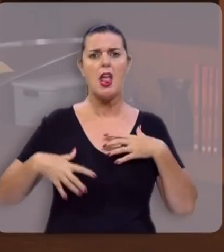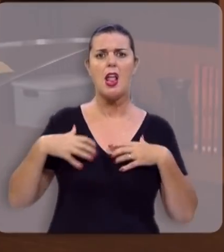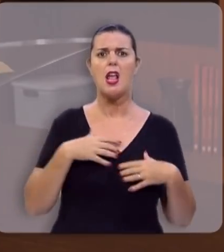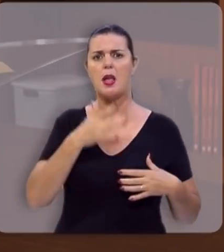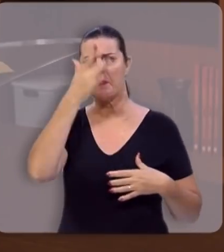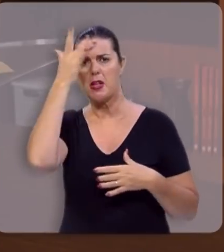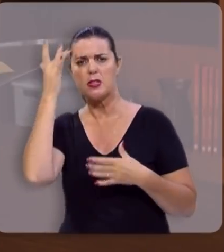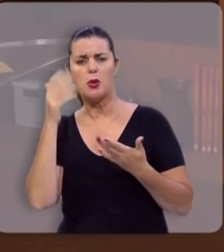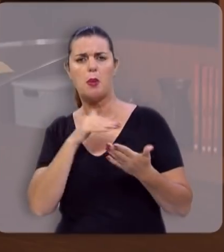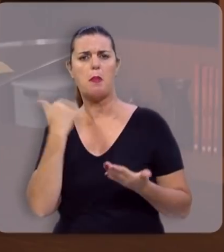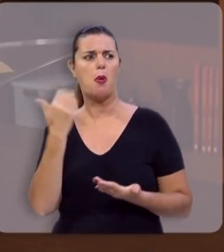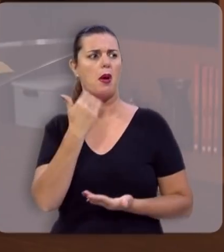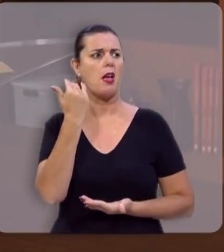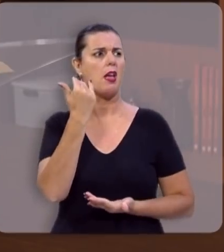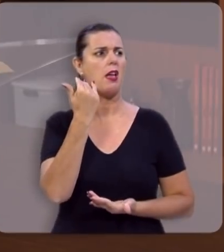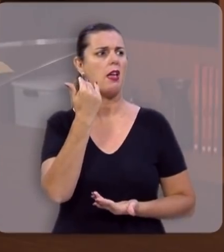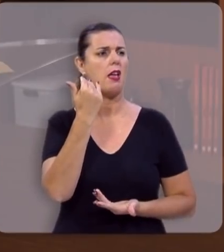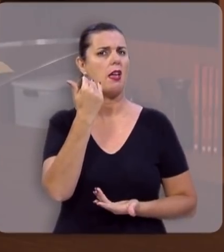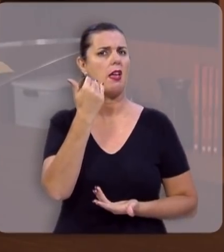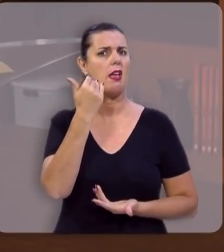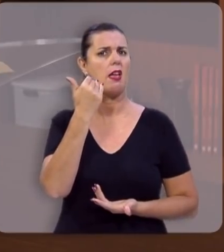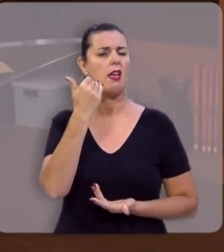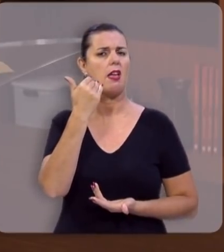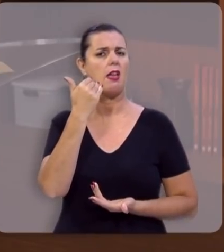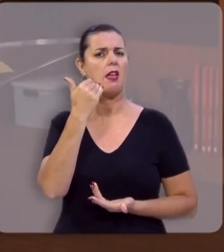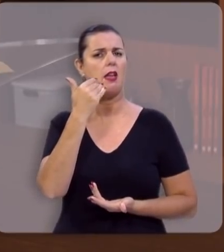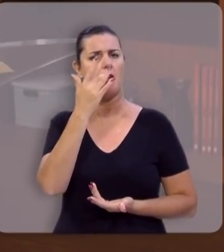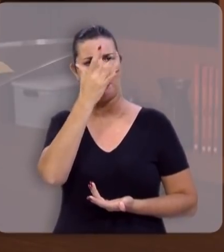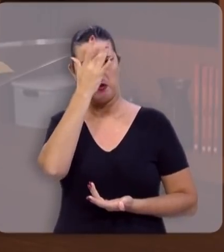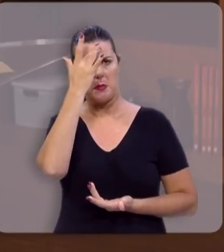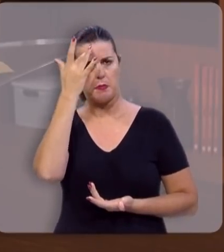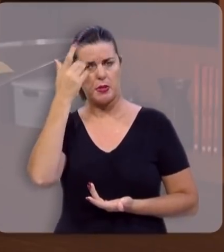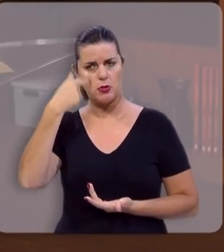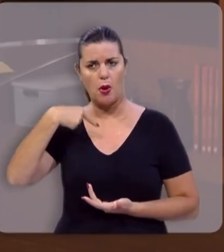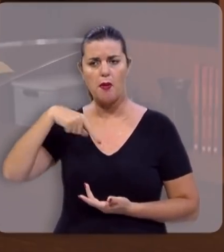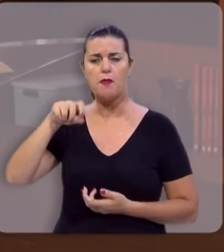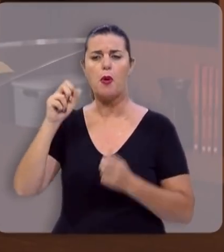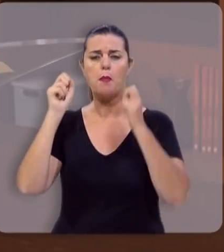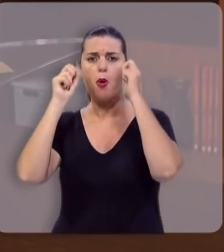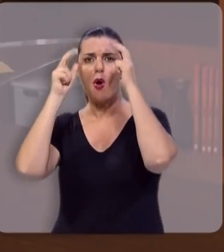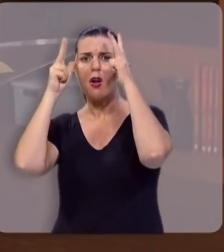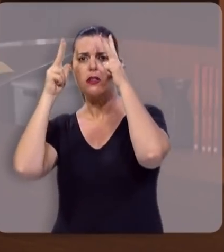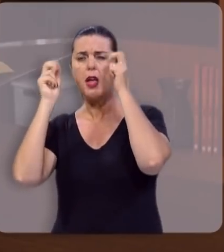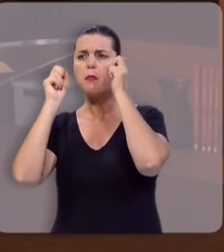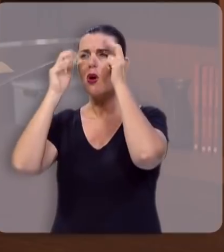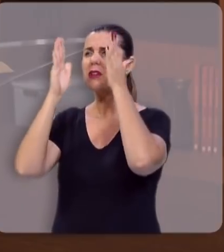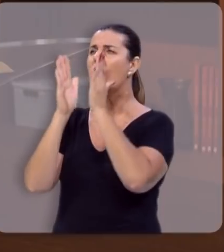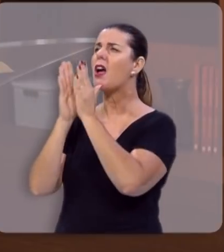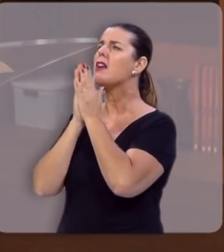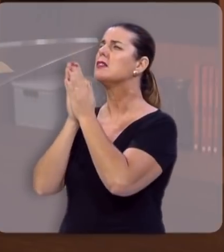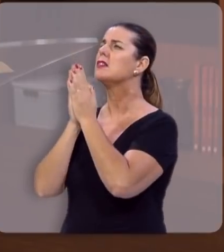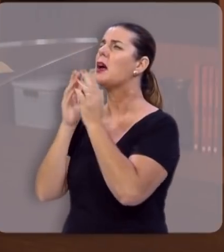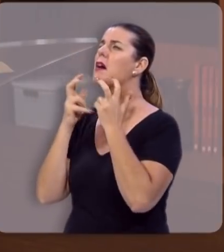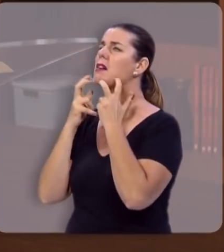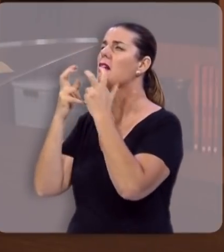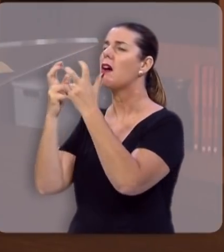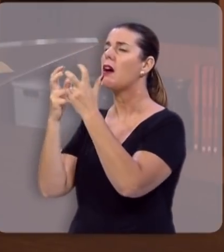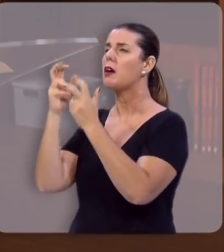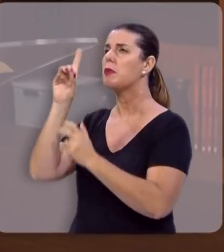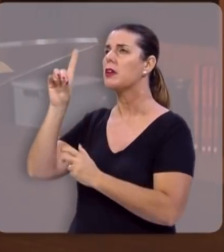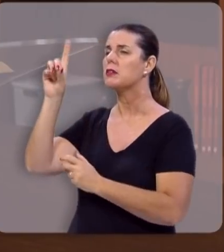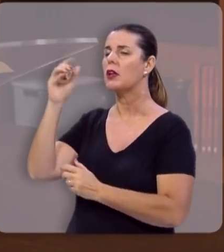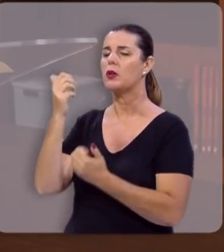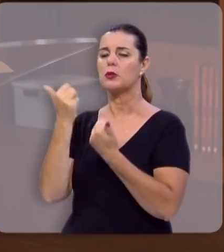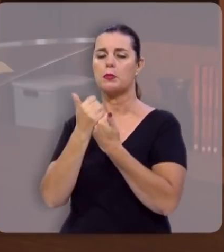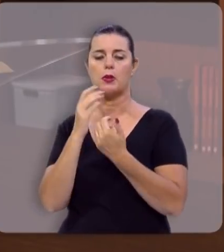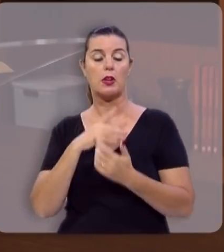começaram a morrer. E as pessoas foram para Moisés, diz, Moisés, clame a Deus por nós. Moisés clamou a Deus, e Deus disse